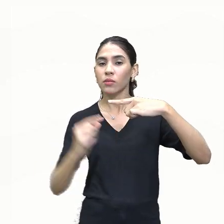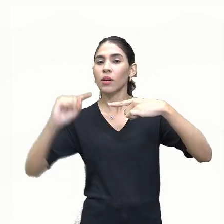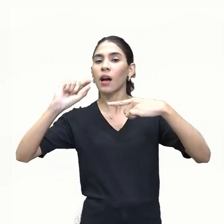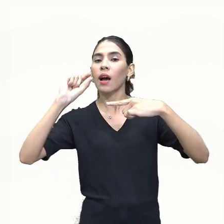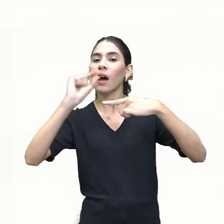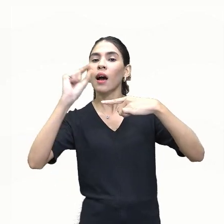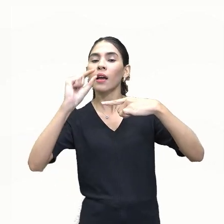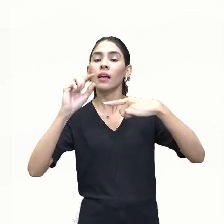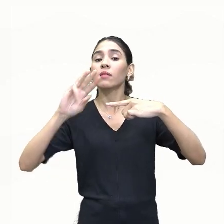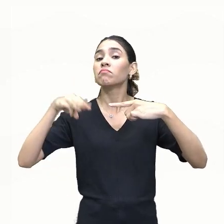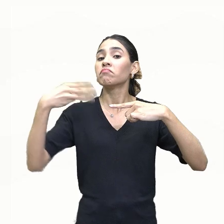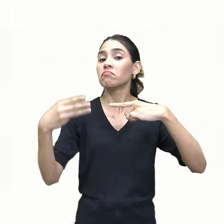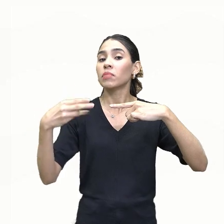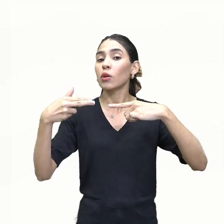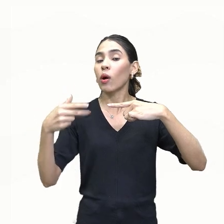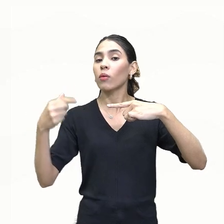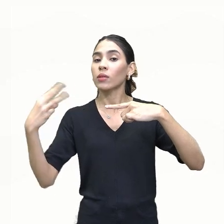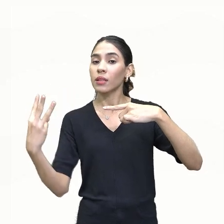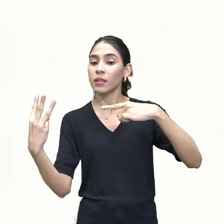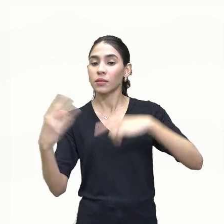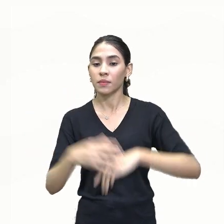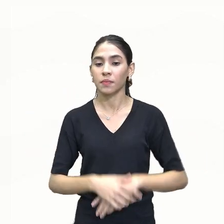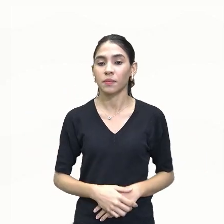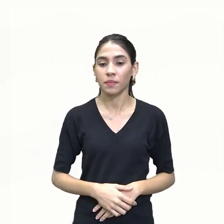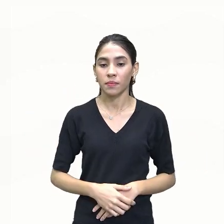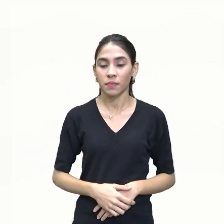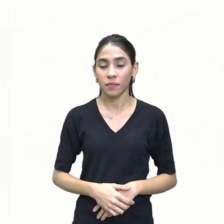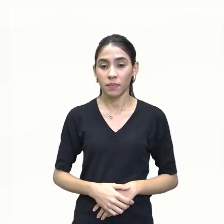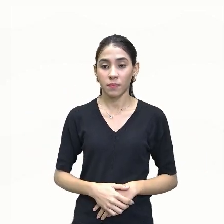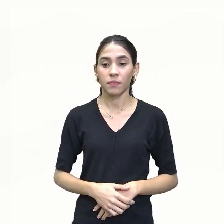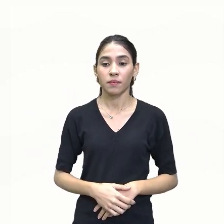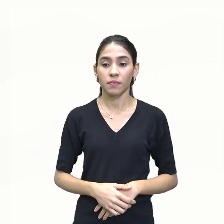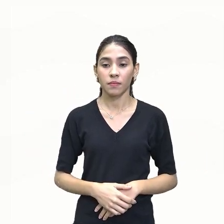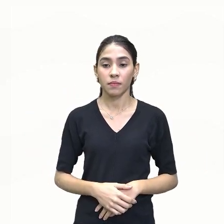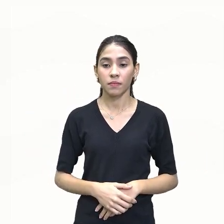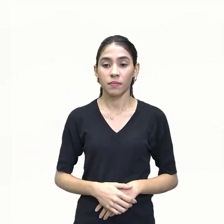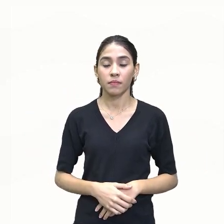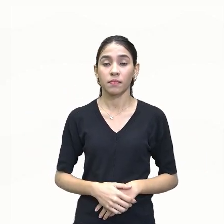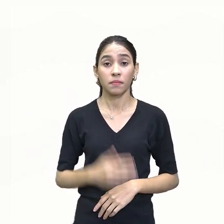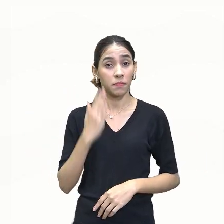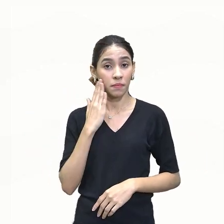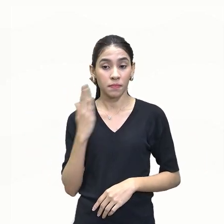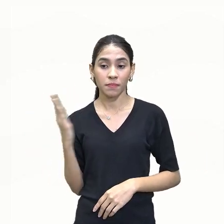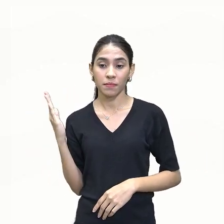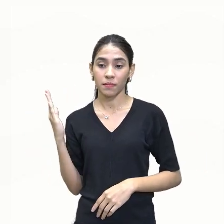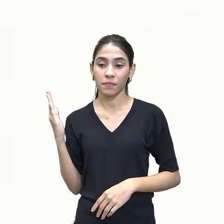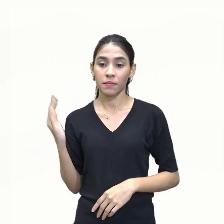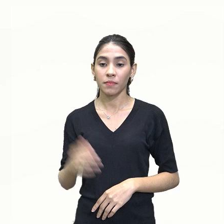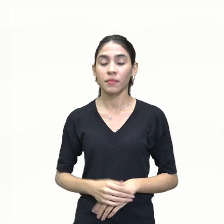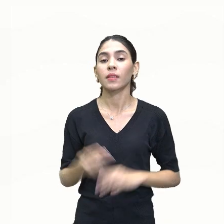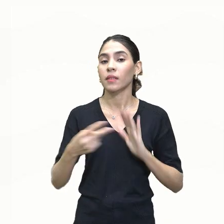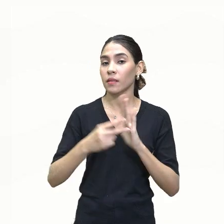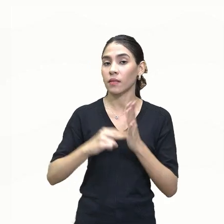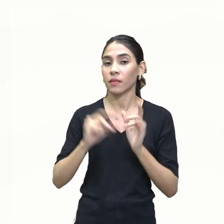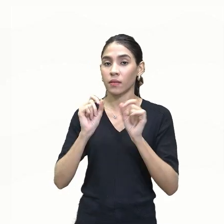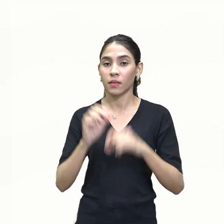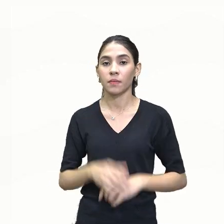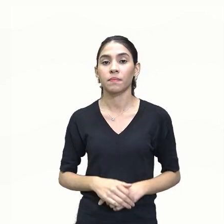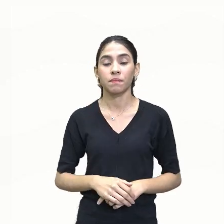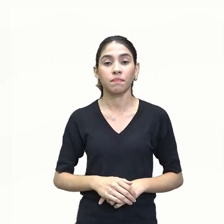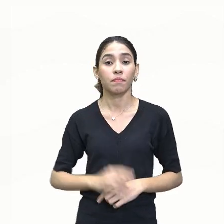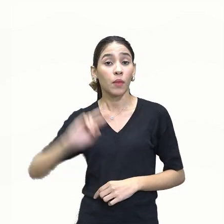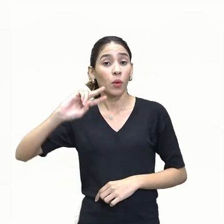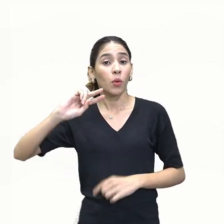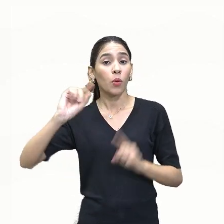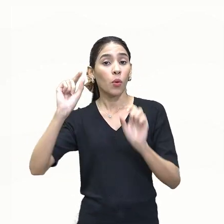ser igual a 3? Professora, eu tenho uma fração e aqui eu não tenho uma fração. Isso significa que o expoente